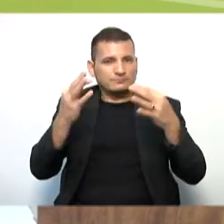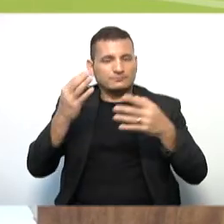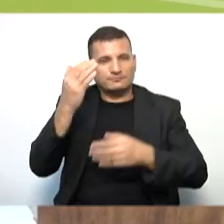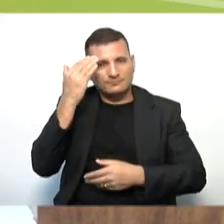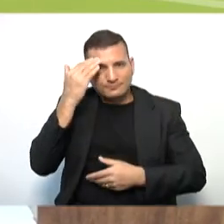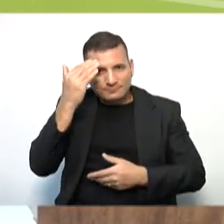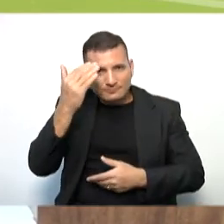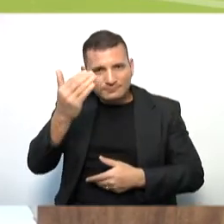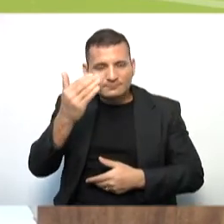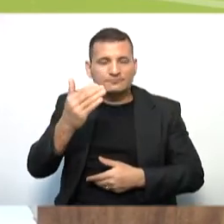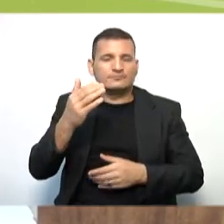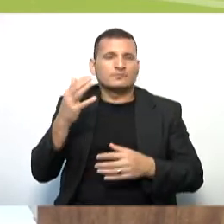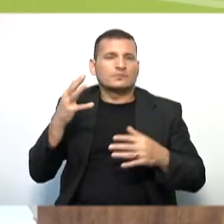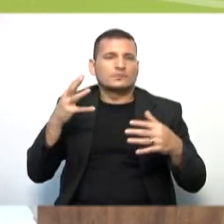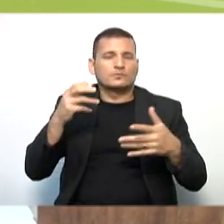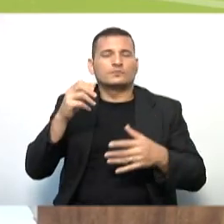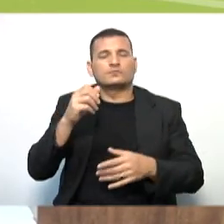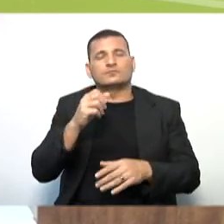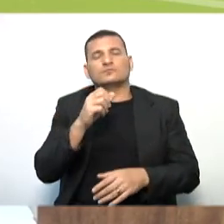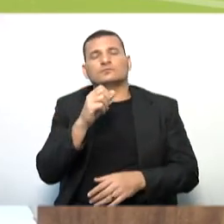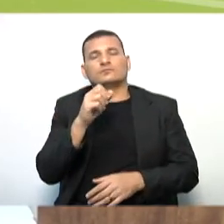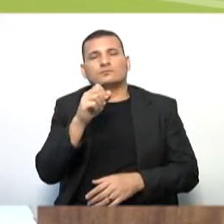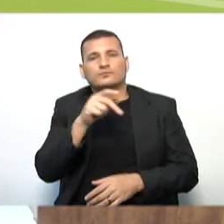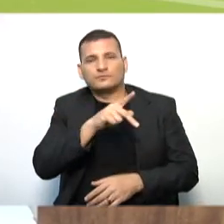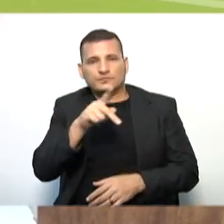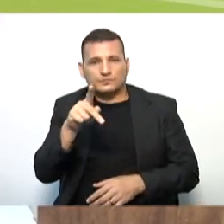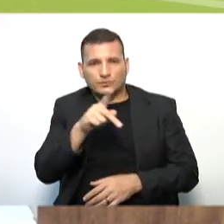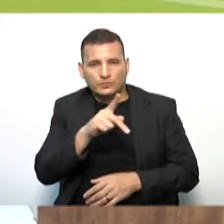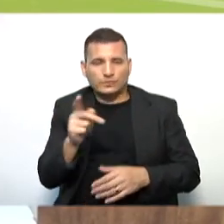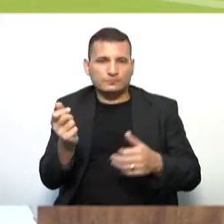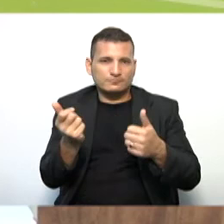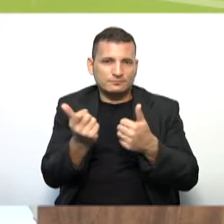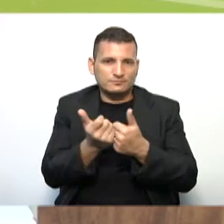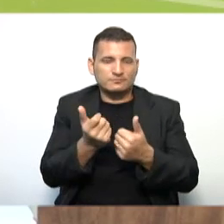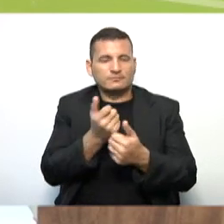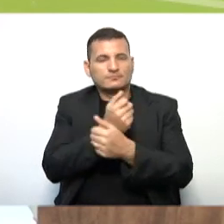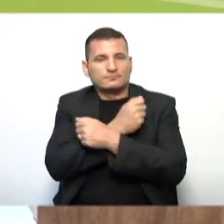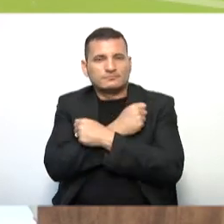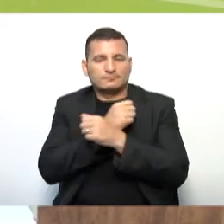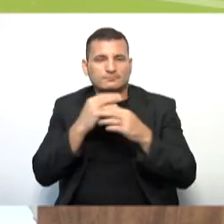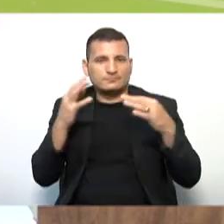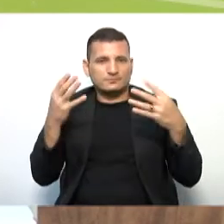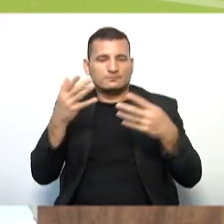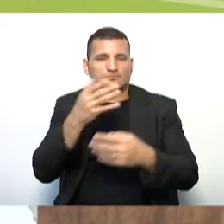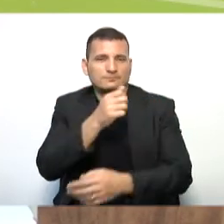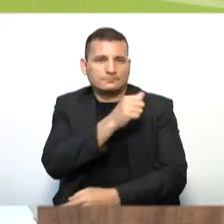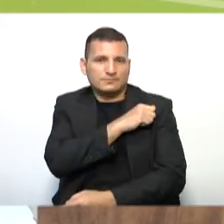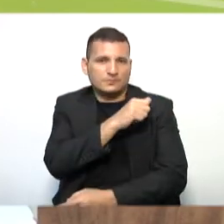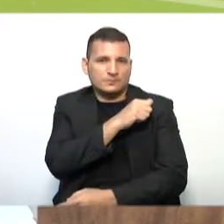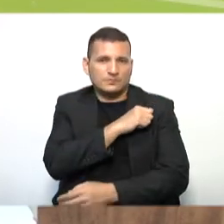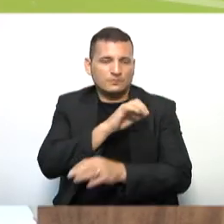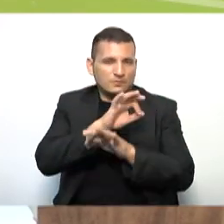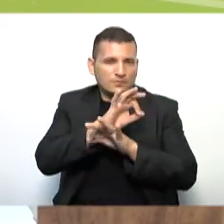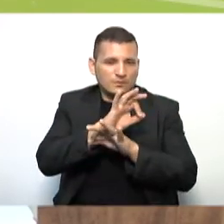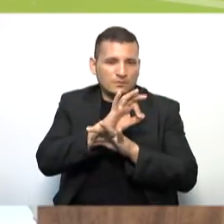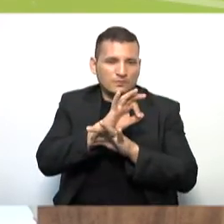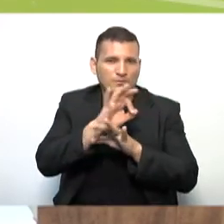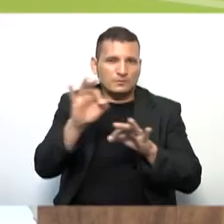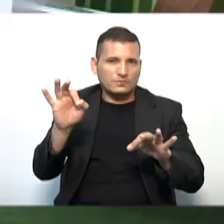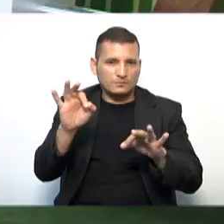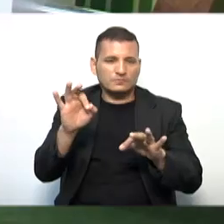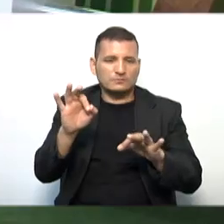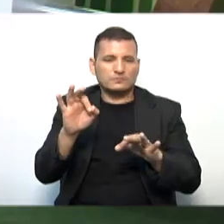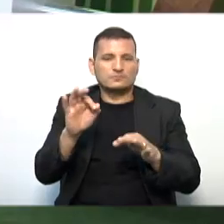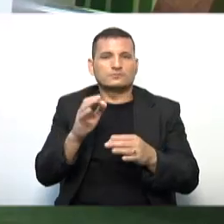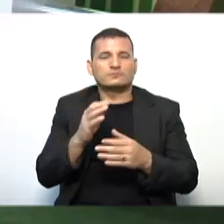agradecer a presença de todos os tutores no chat durante nossas teleaulas. Um abraço a todos os nossos alunos e uma excelente aula. Muito